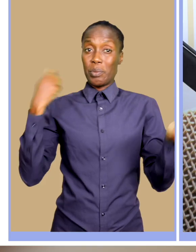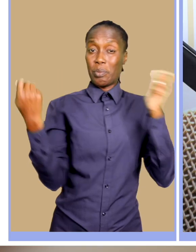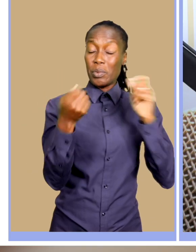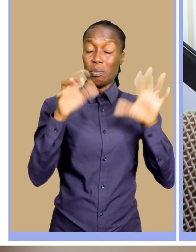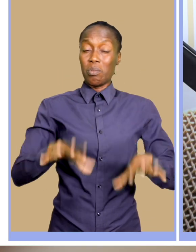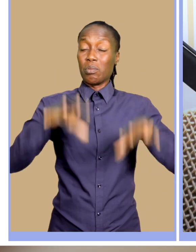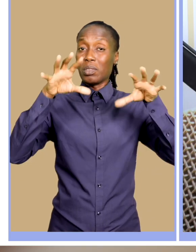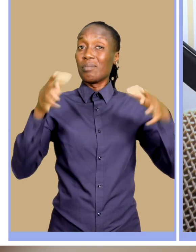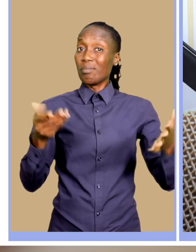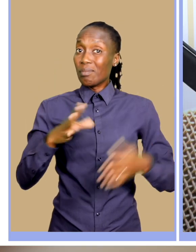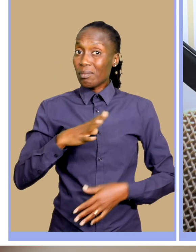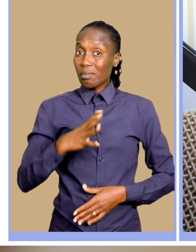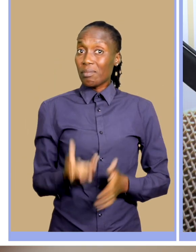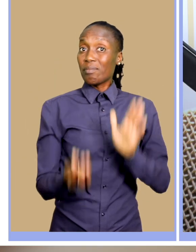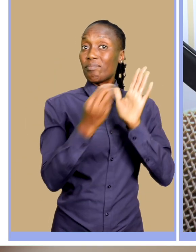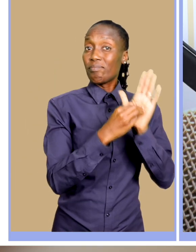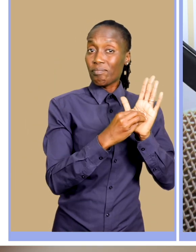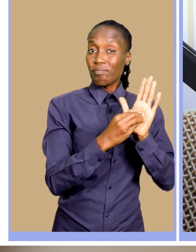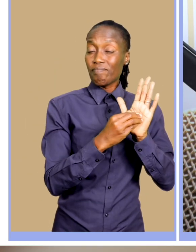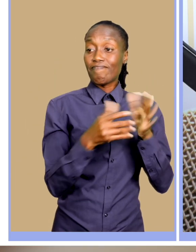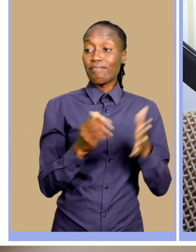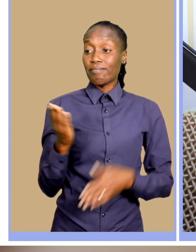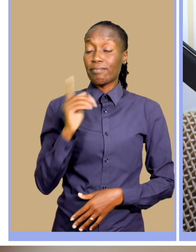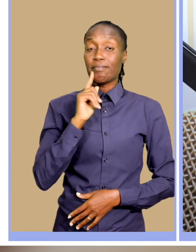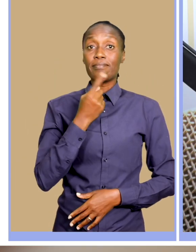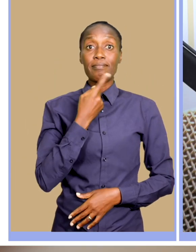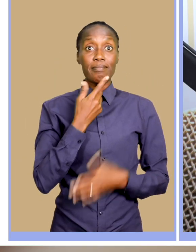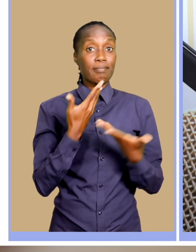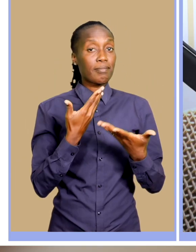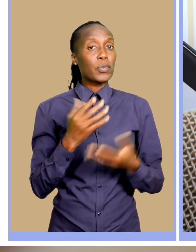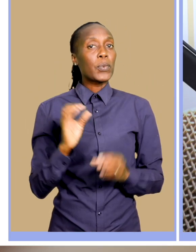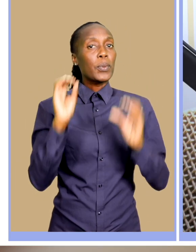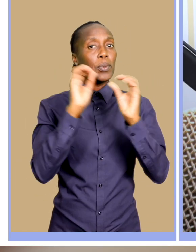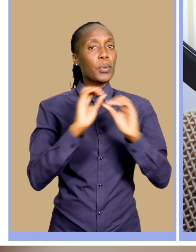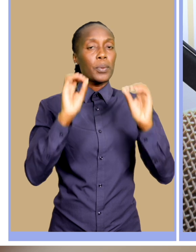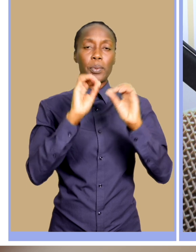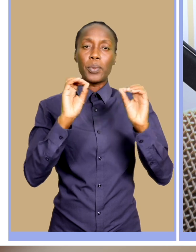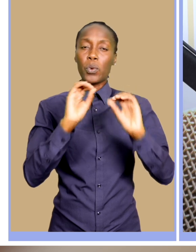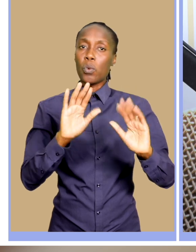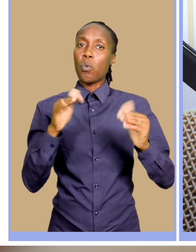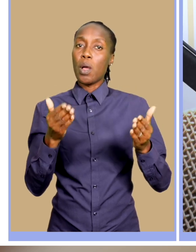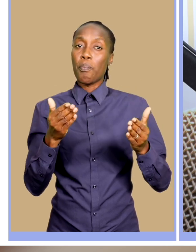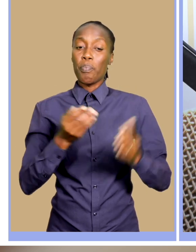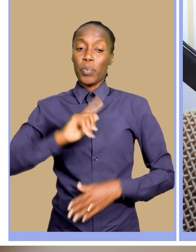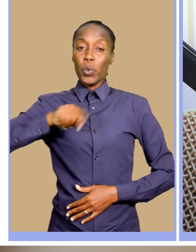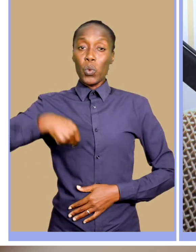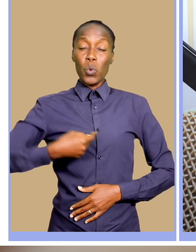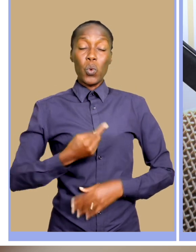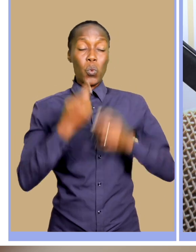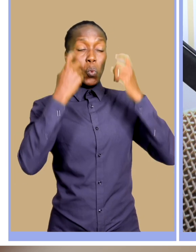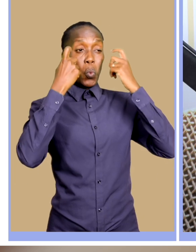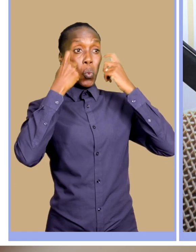o nosso olhar para grupos vulneráveis, posso assim dizer, veio bem mais